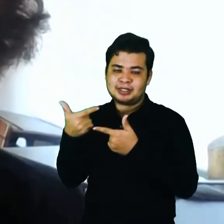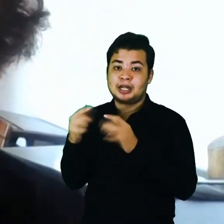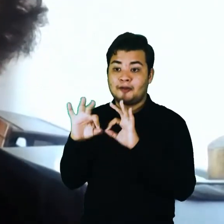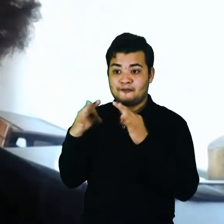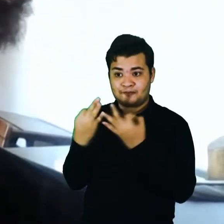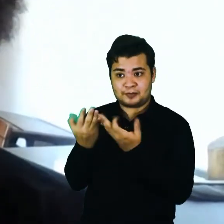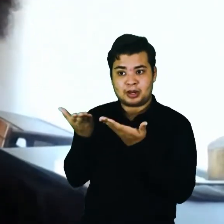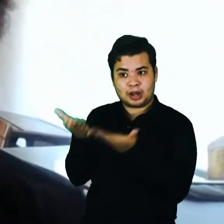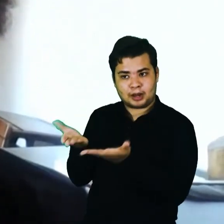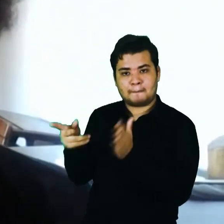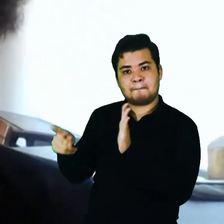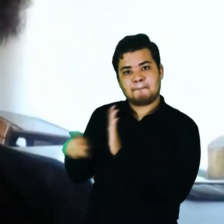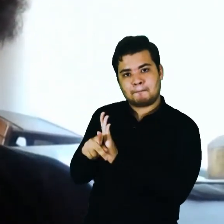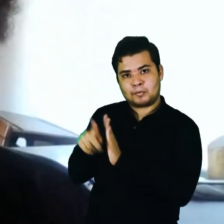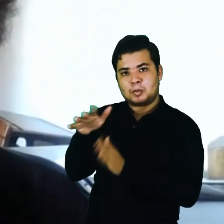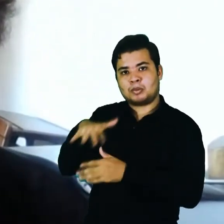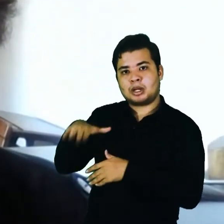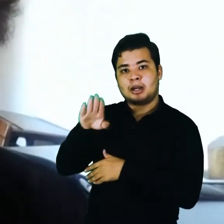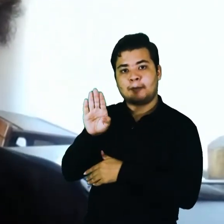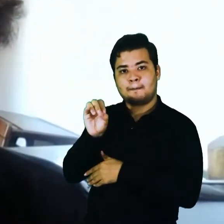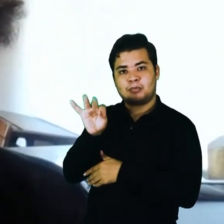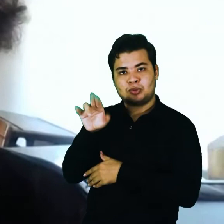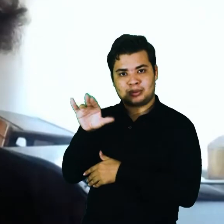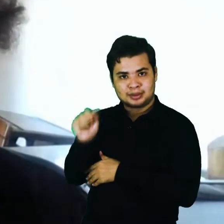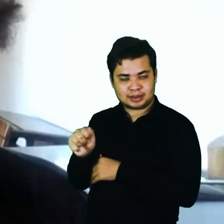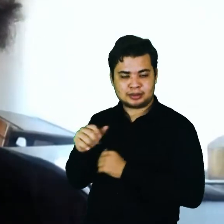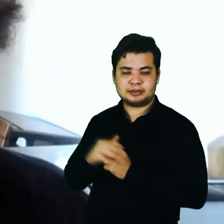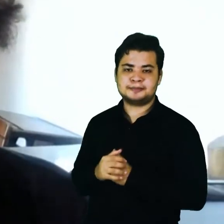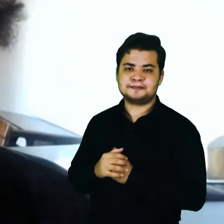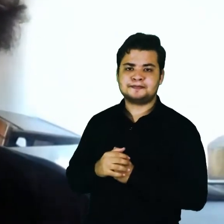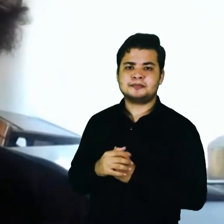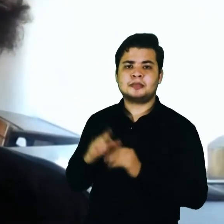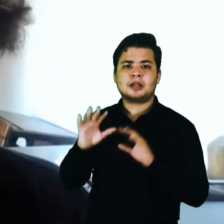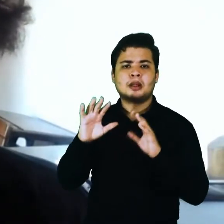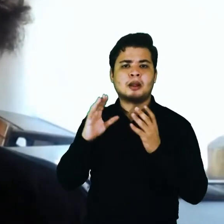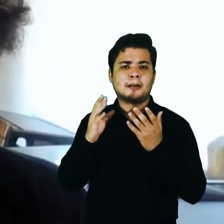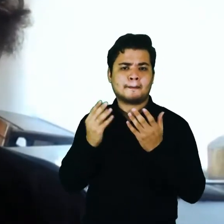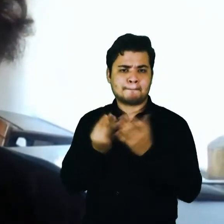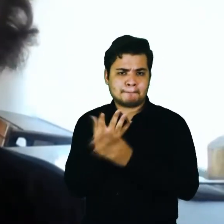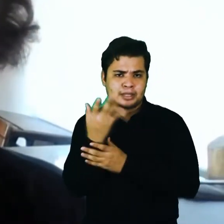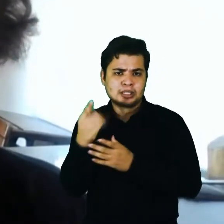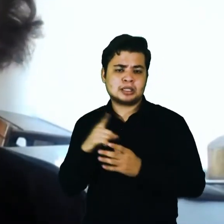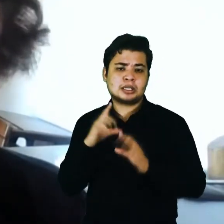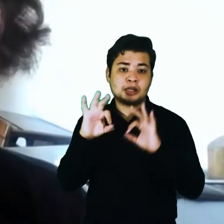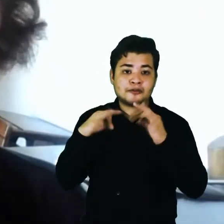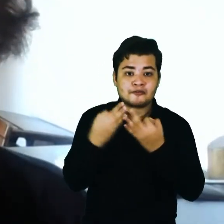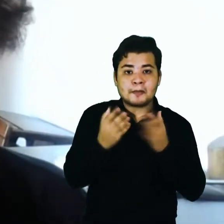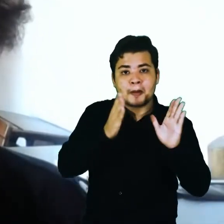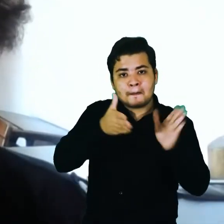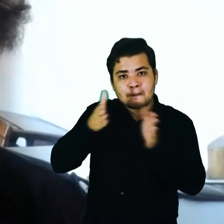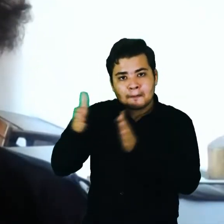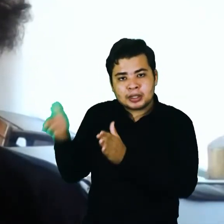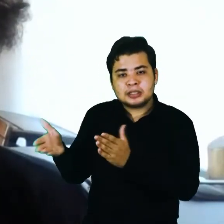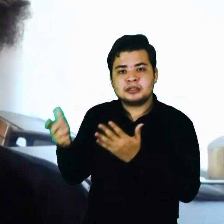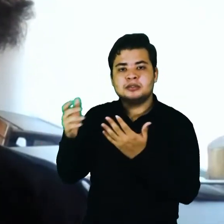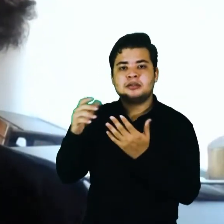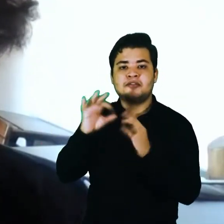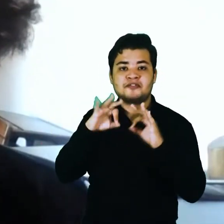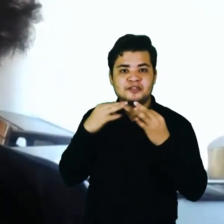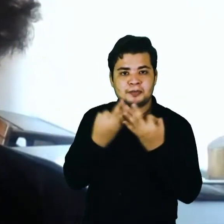família botânica, né? As plantas são divididas em famílias, gêneros,